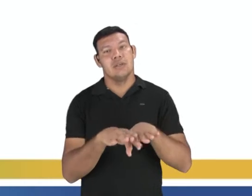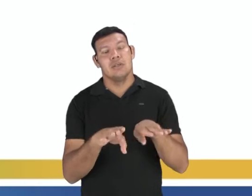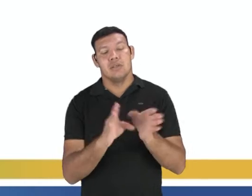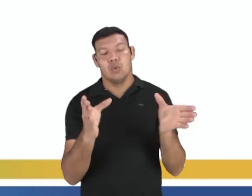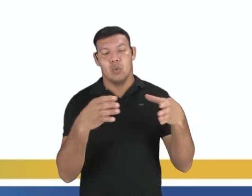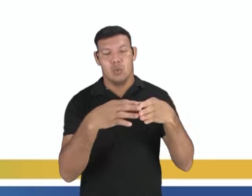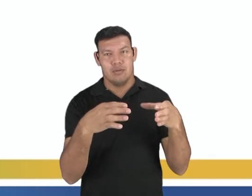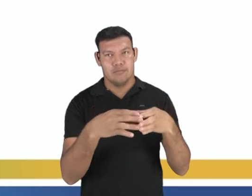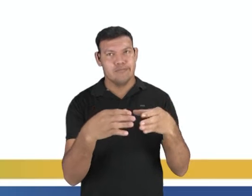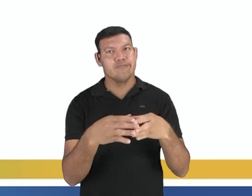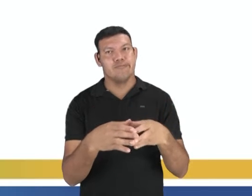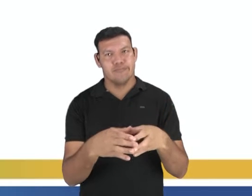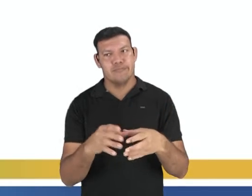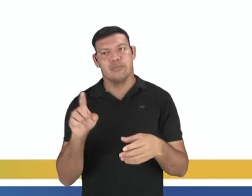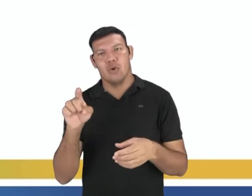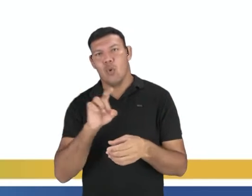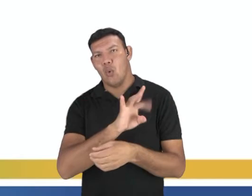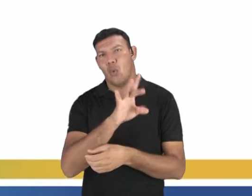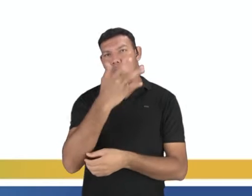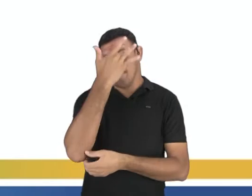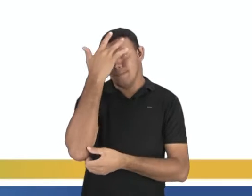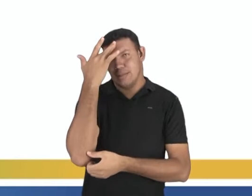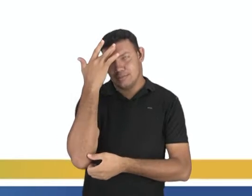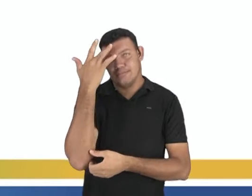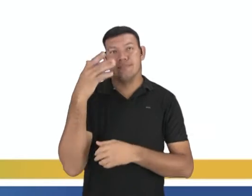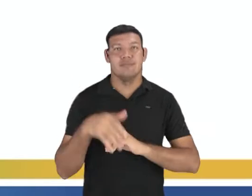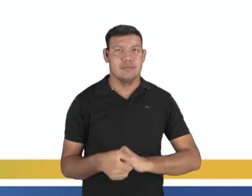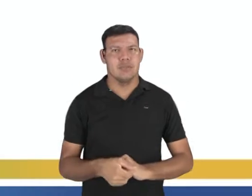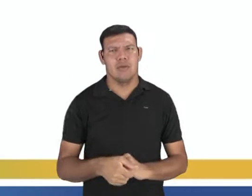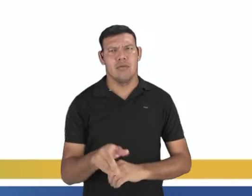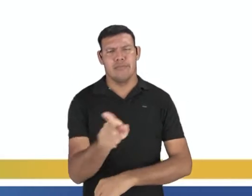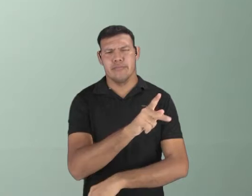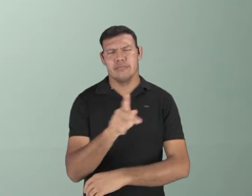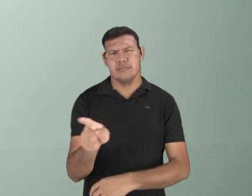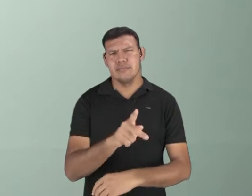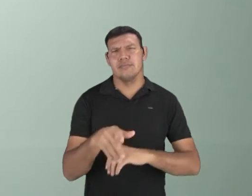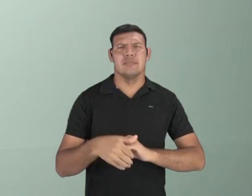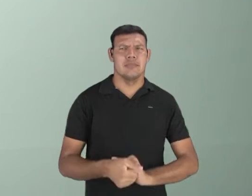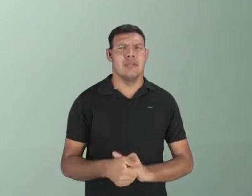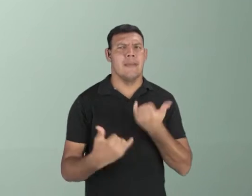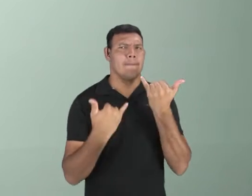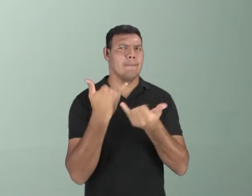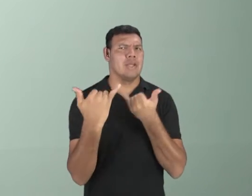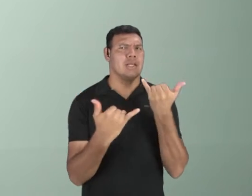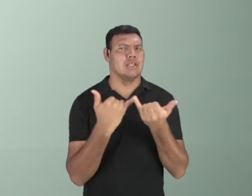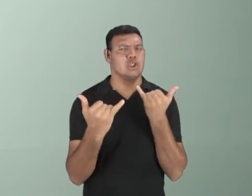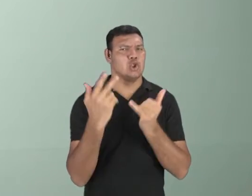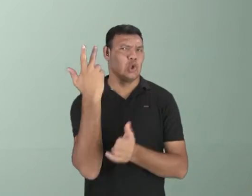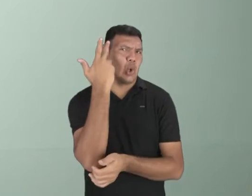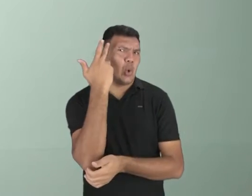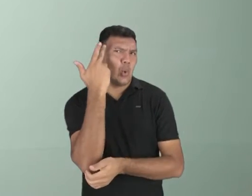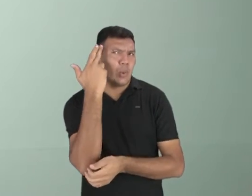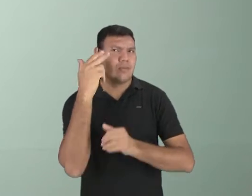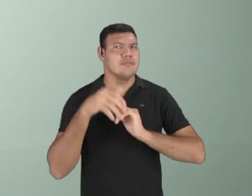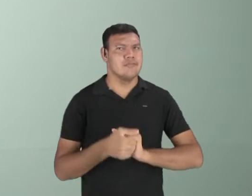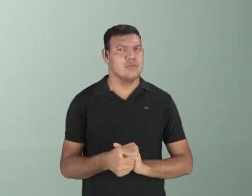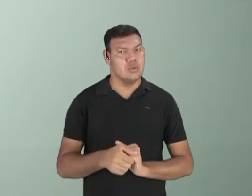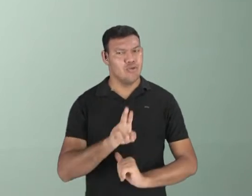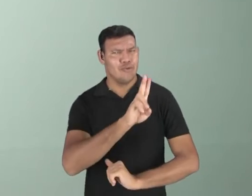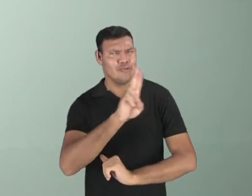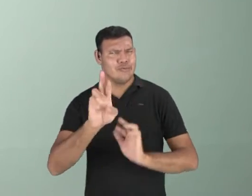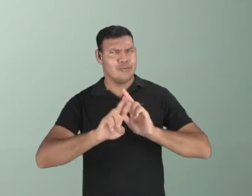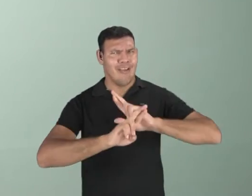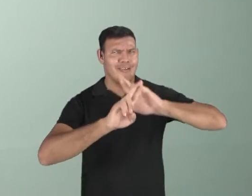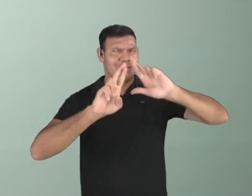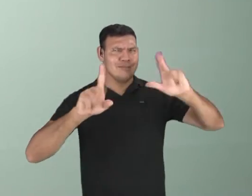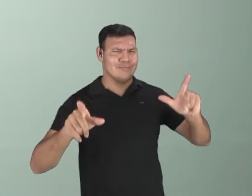pela equipe ou passes por jogador. Galerinha, por que o professor disse que é uma brincadeira comum? O nome ele é diferente,